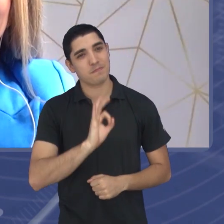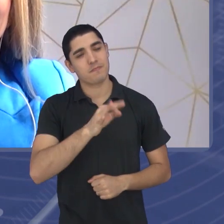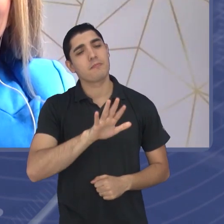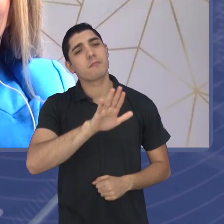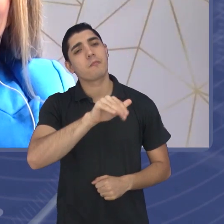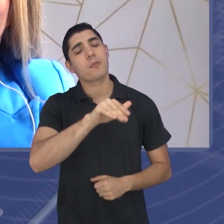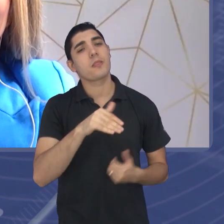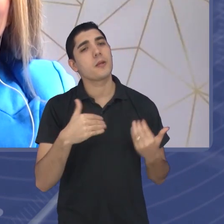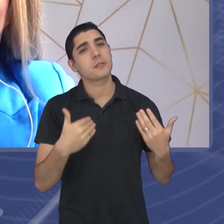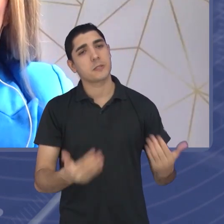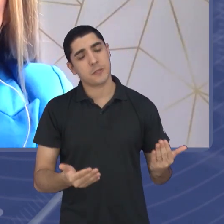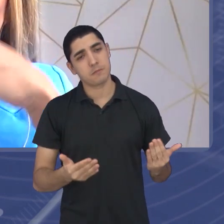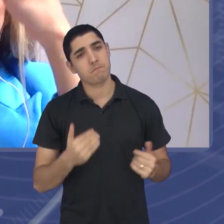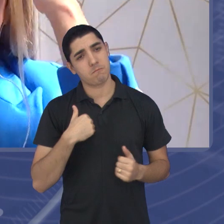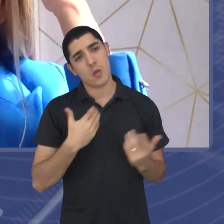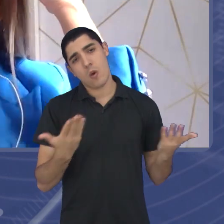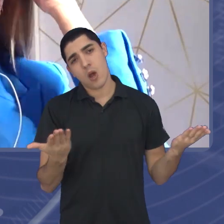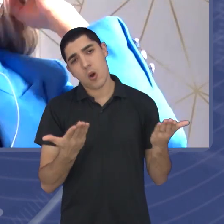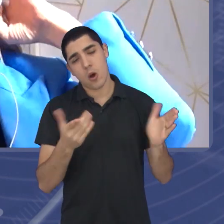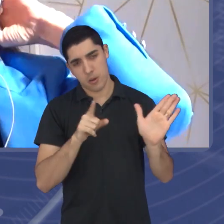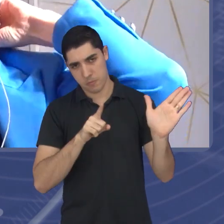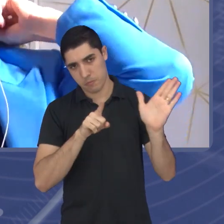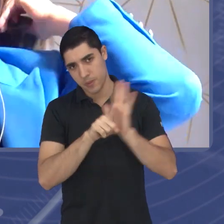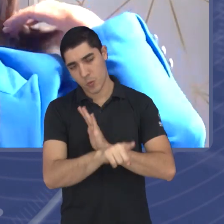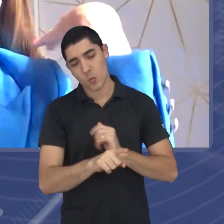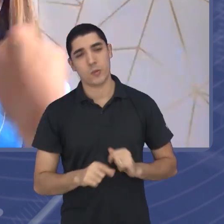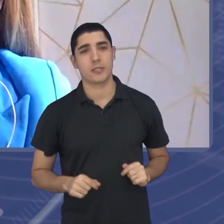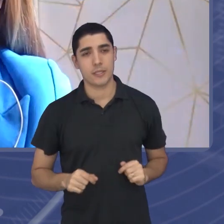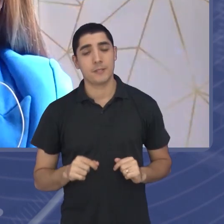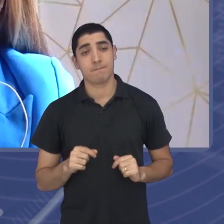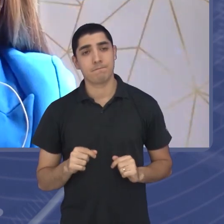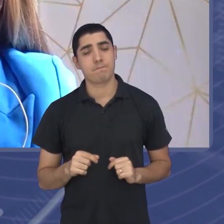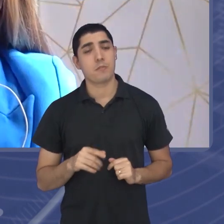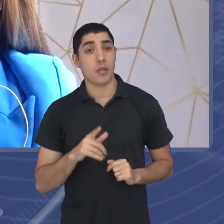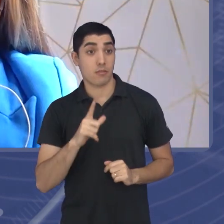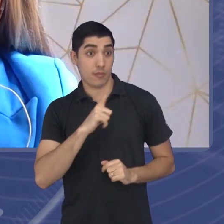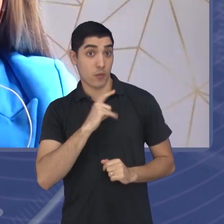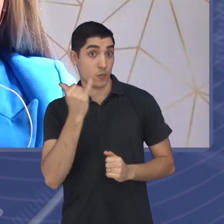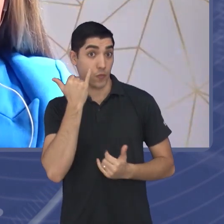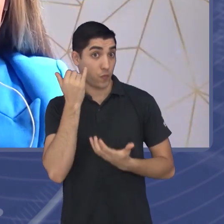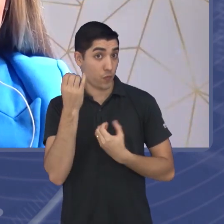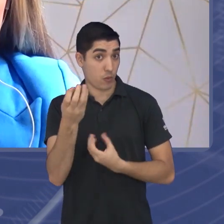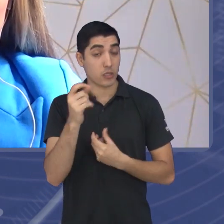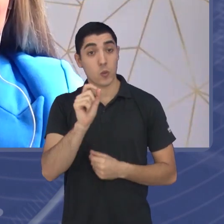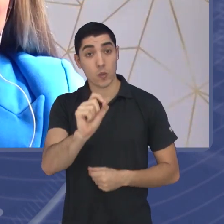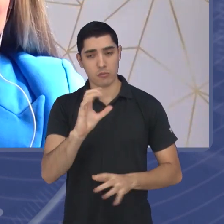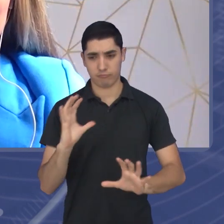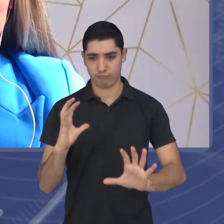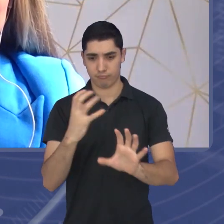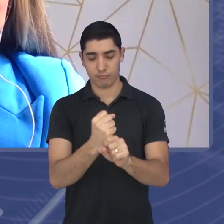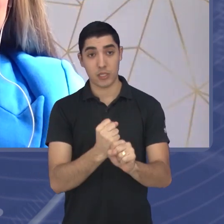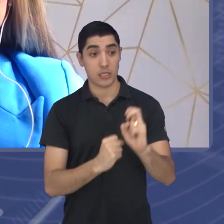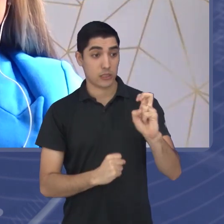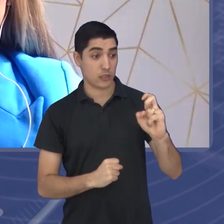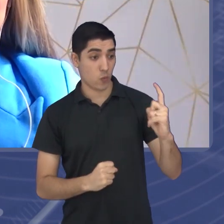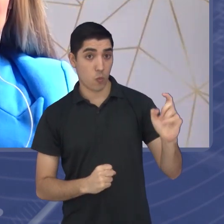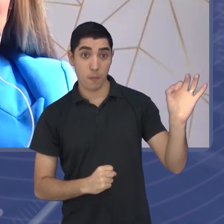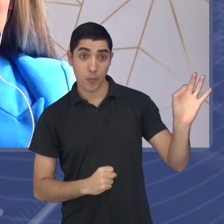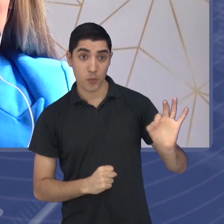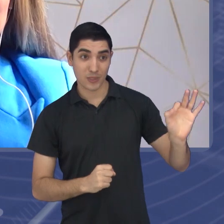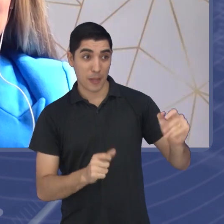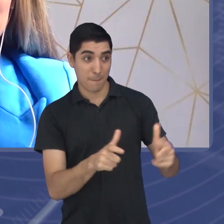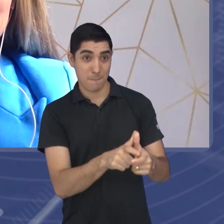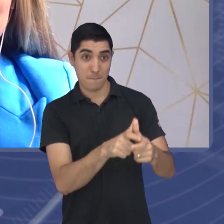Paula. Eu quero começar te perguntando, falar um dado primeiro, né, que quase 51% dos lares brasileiros